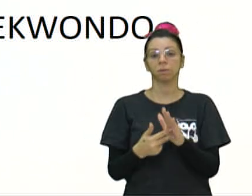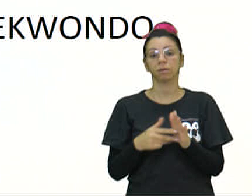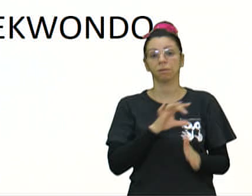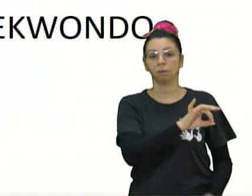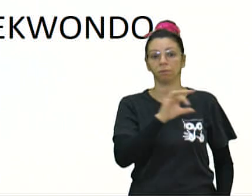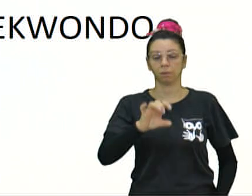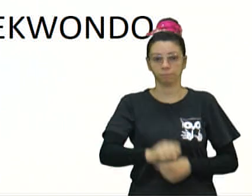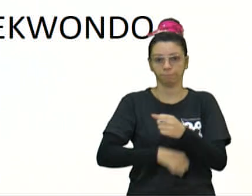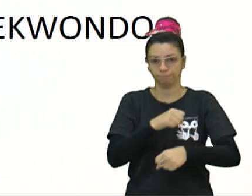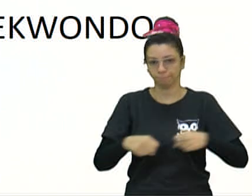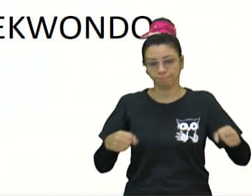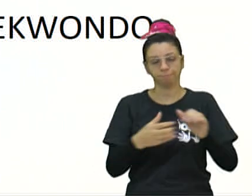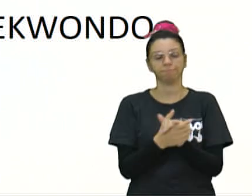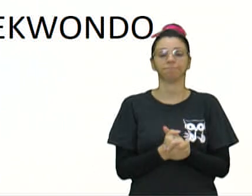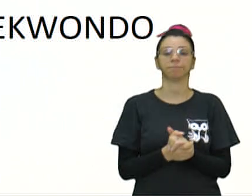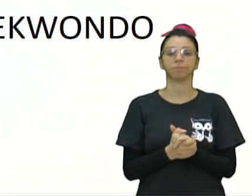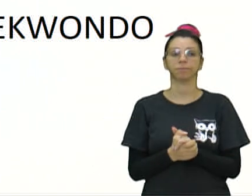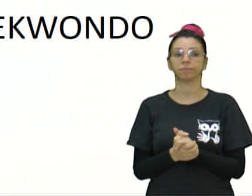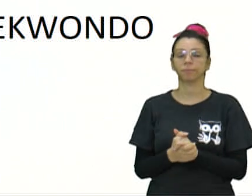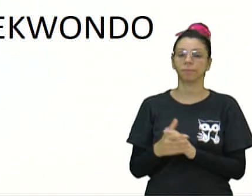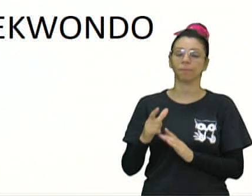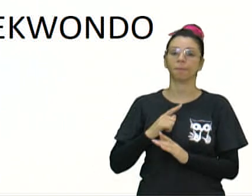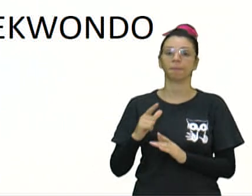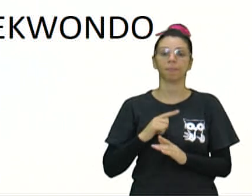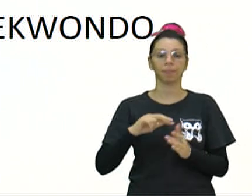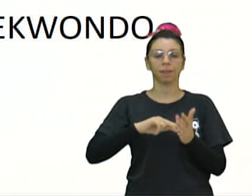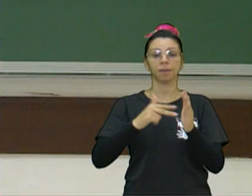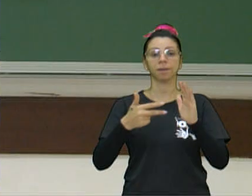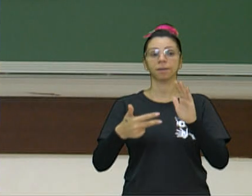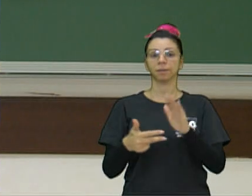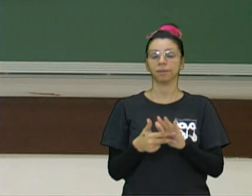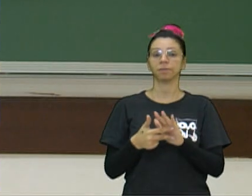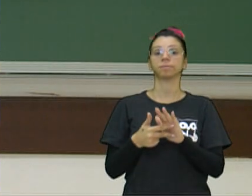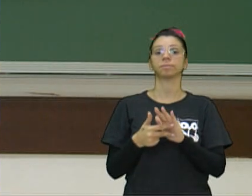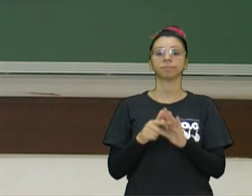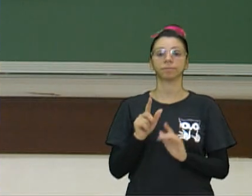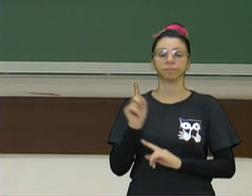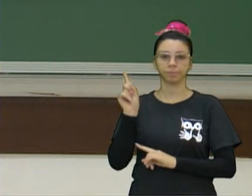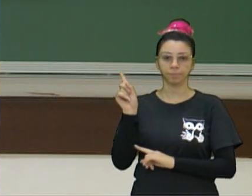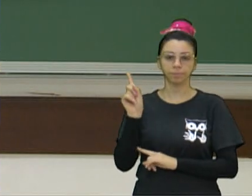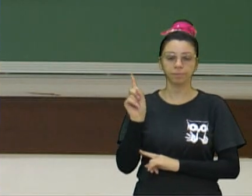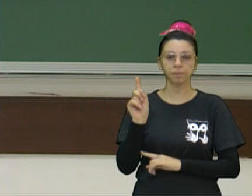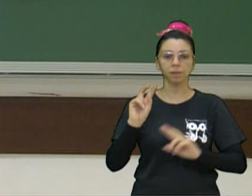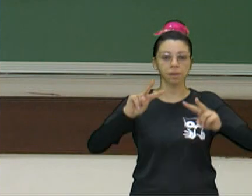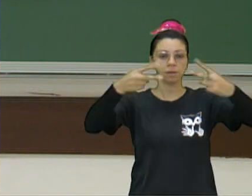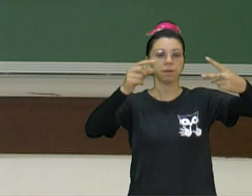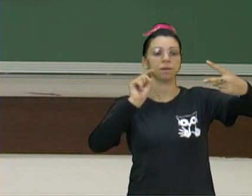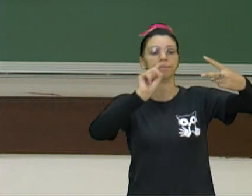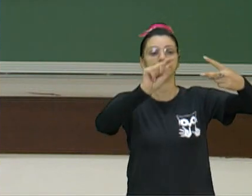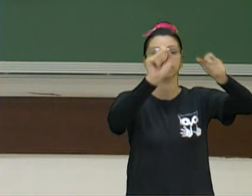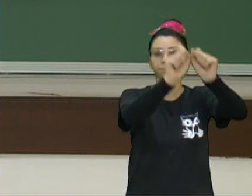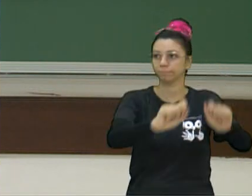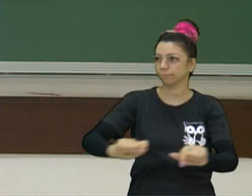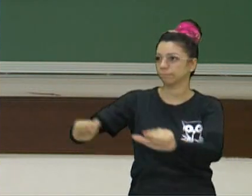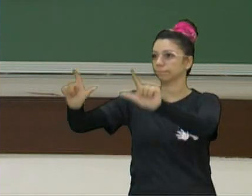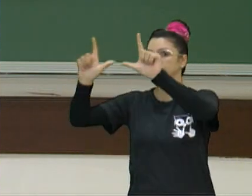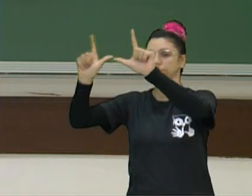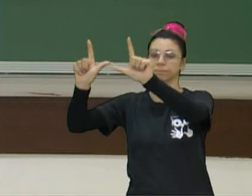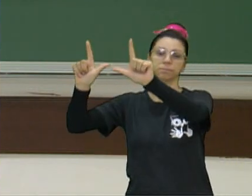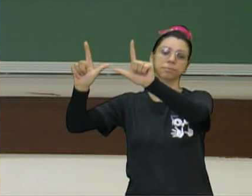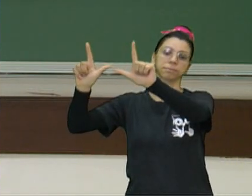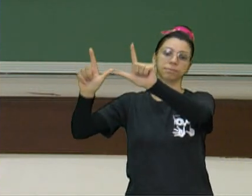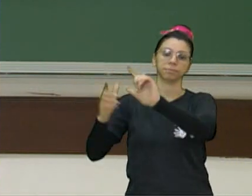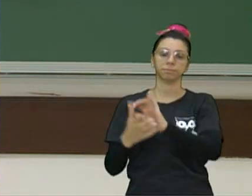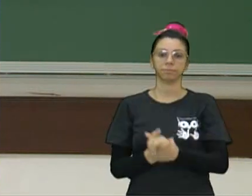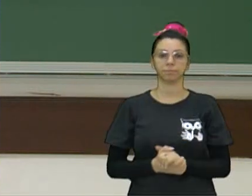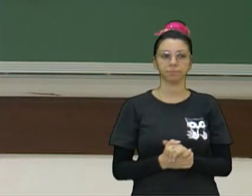tem. Eu coloquei algum para vocês, mas um significado maior, um aprofundamento maior se dá nesses vídeos. Só clicar no link e que você é direcionado para